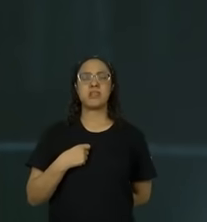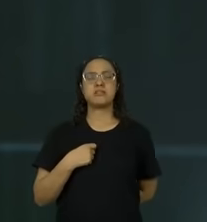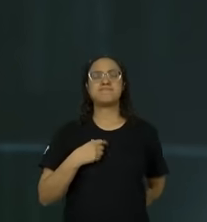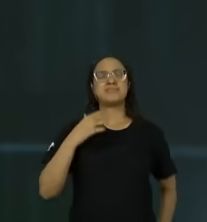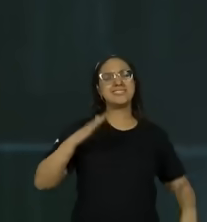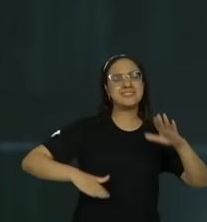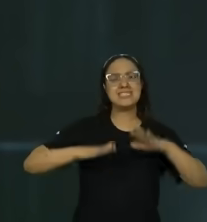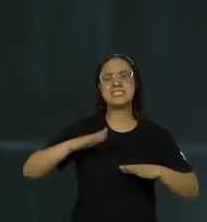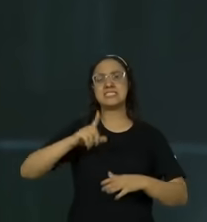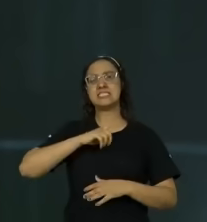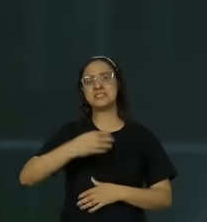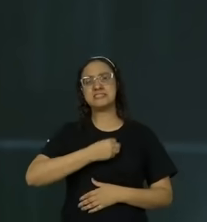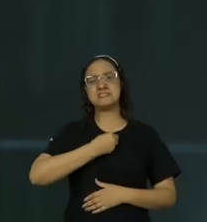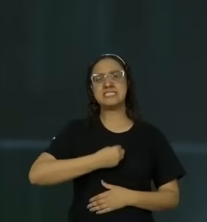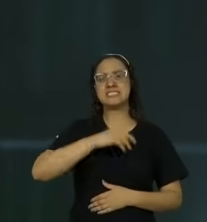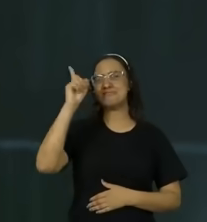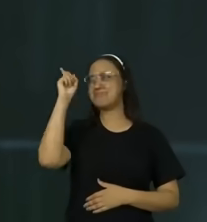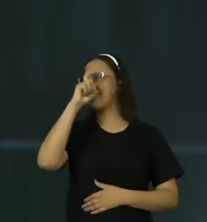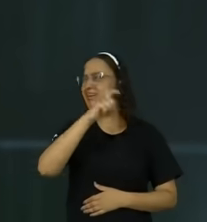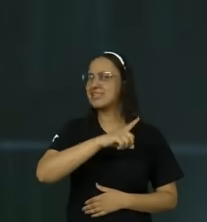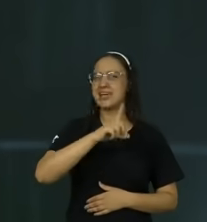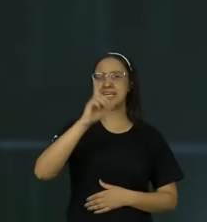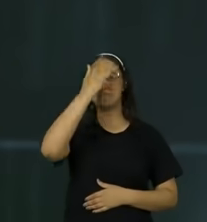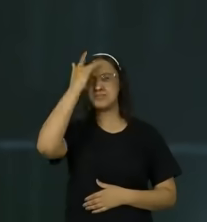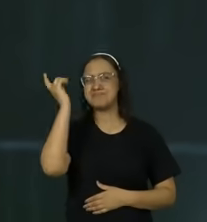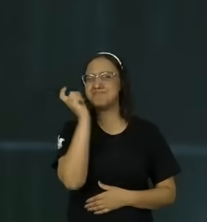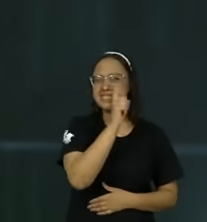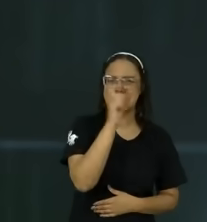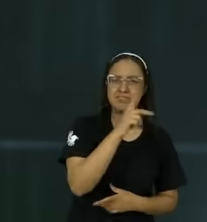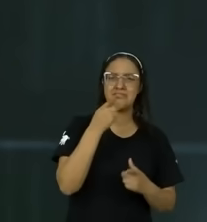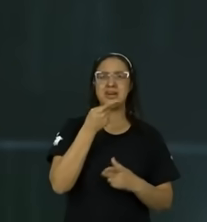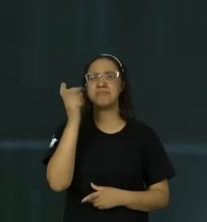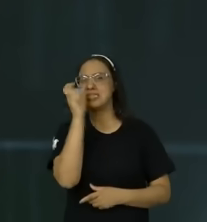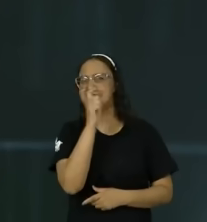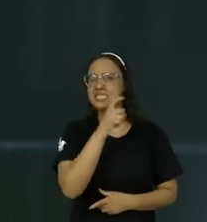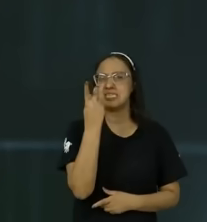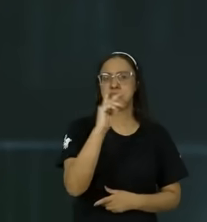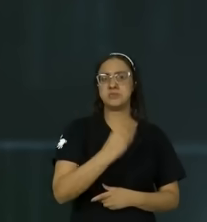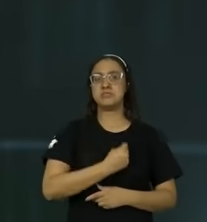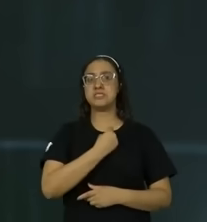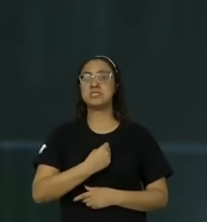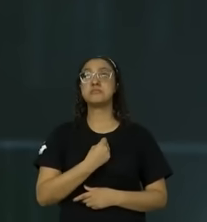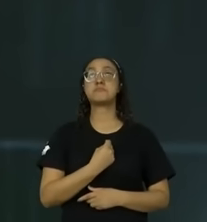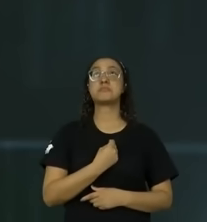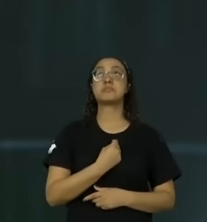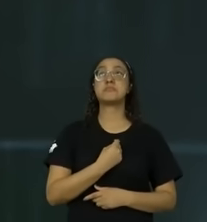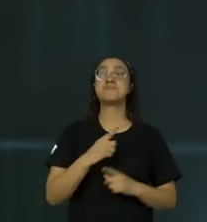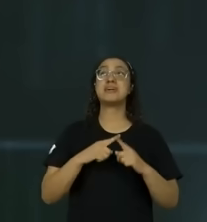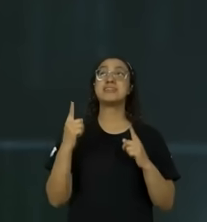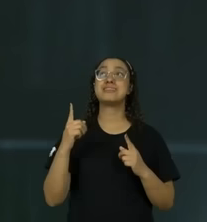retrocessos na sua vida, muitas situações difíceis, mentiras, mas não esqueça, o que Deus falou vai se